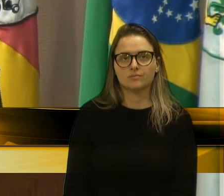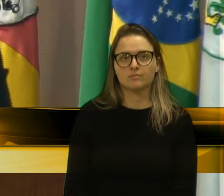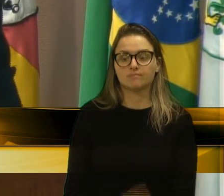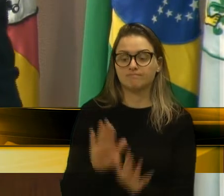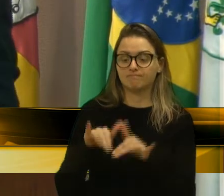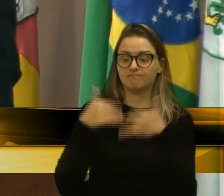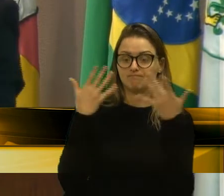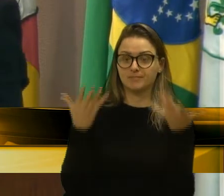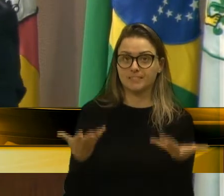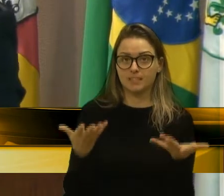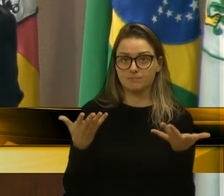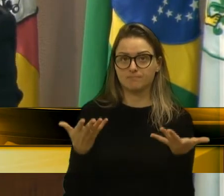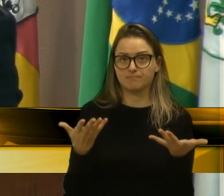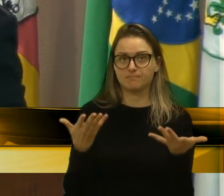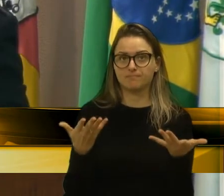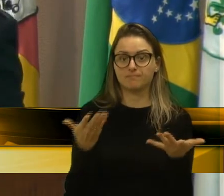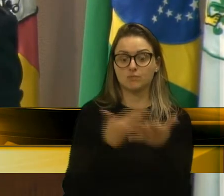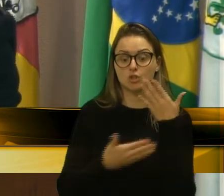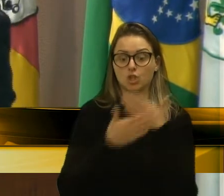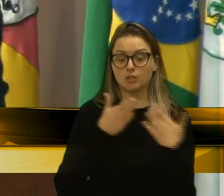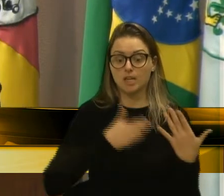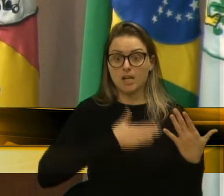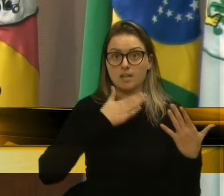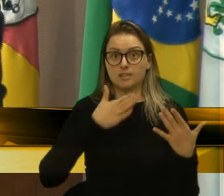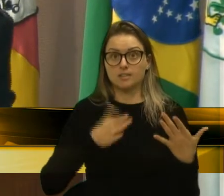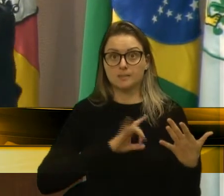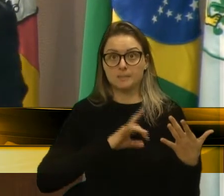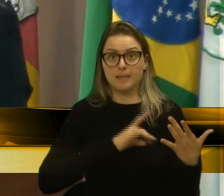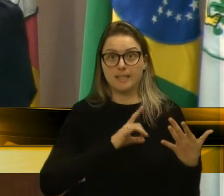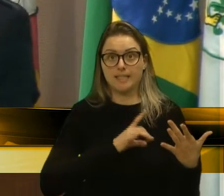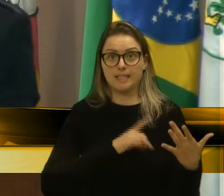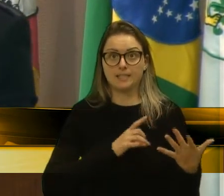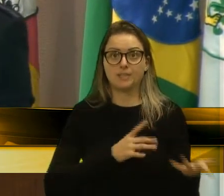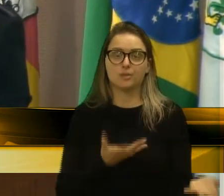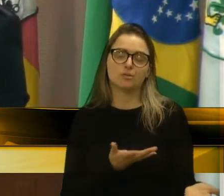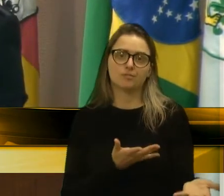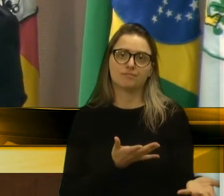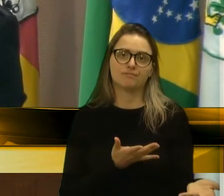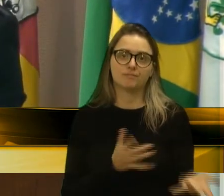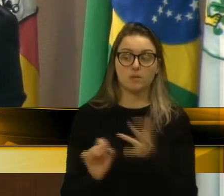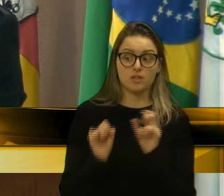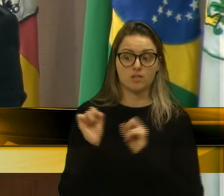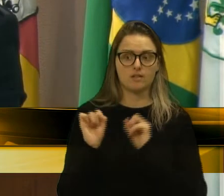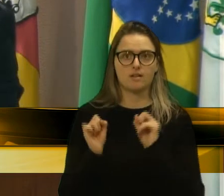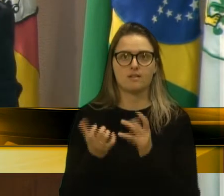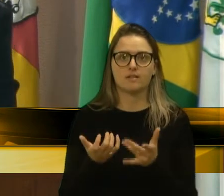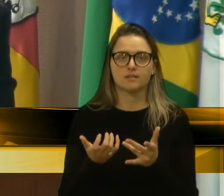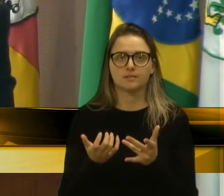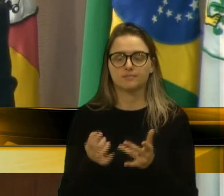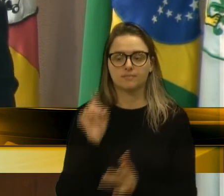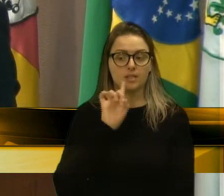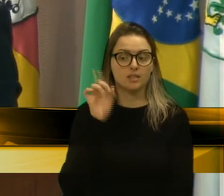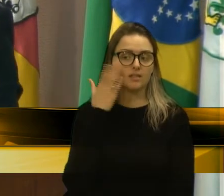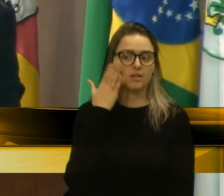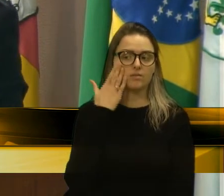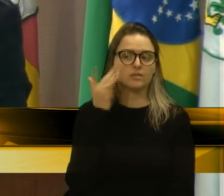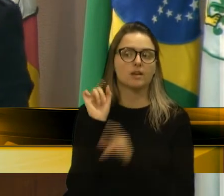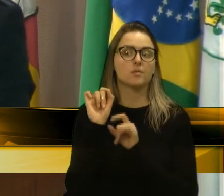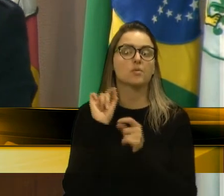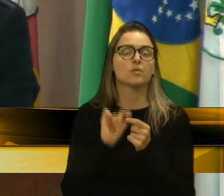Então, está batendo pavor, está batendo a água no ombro, que nem diz o outro. E não sabe